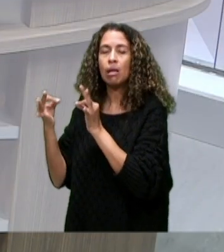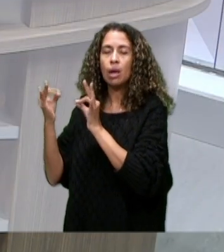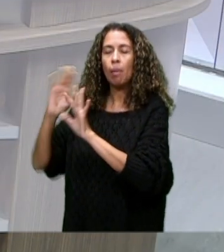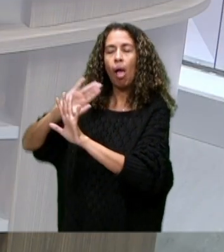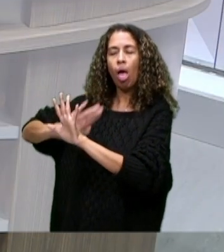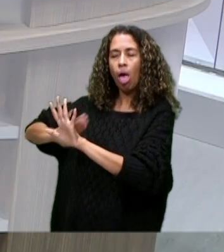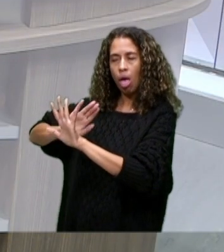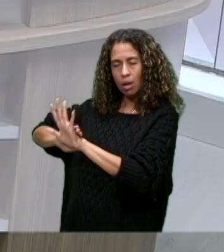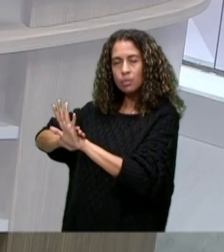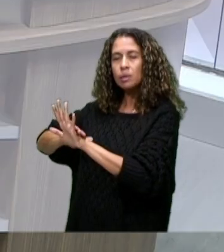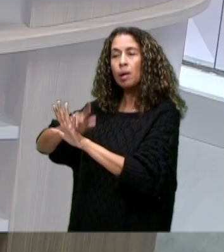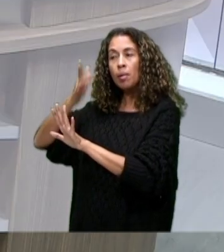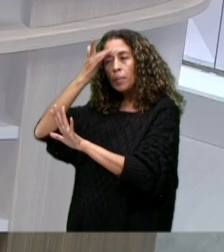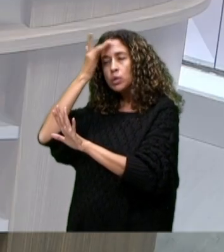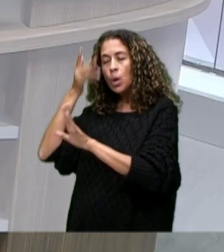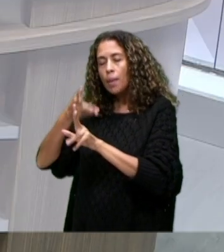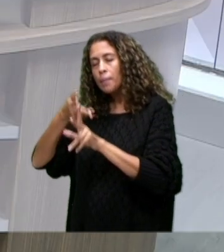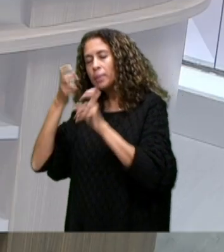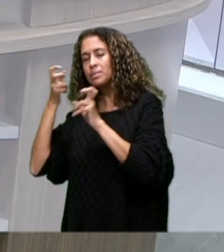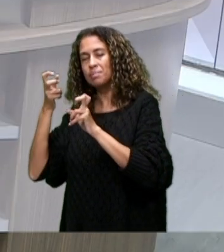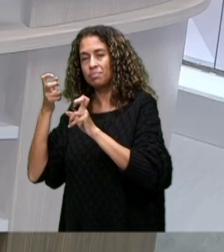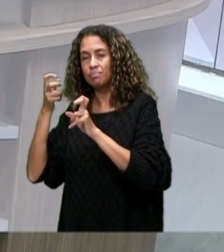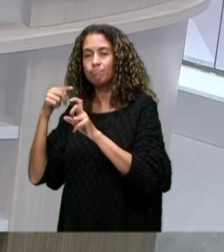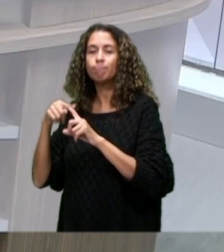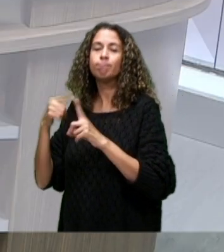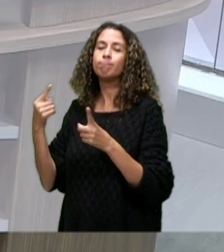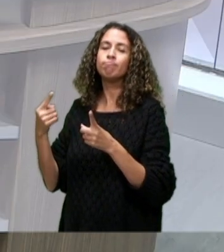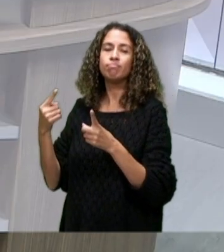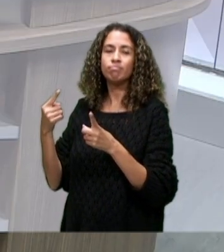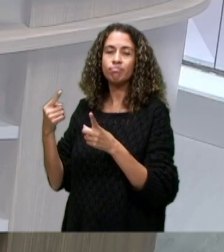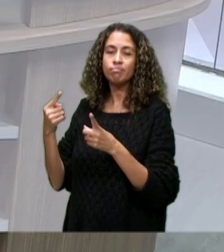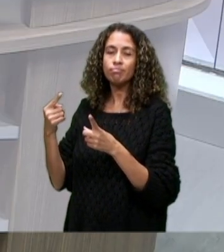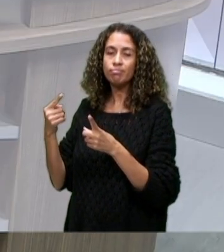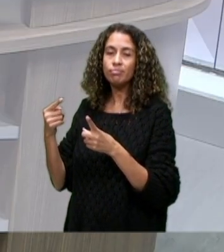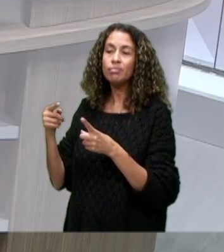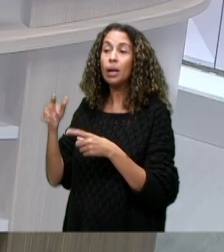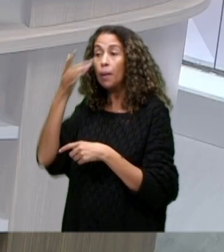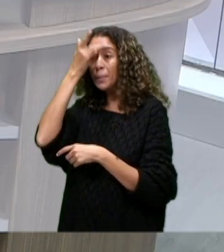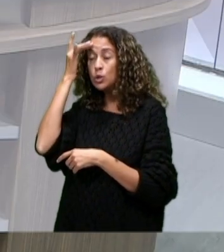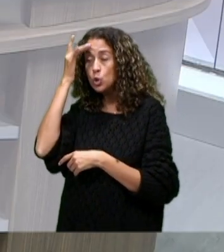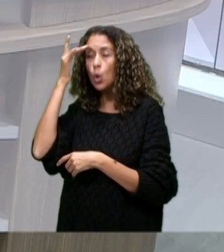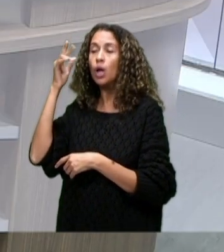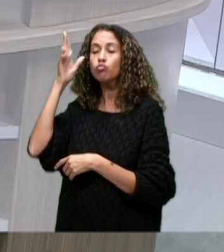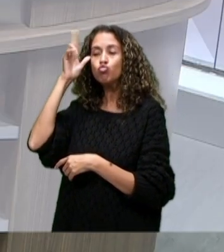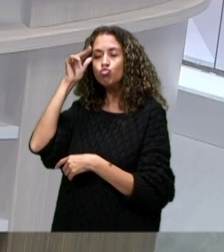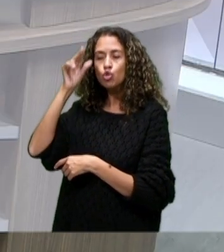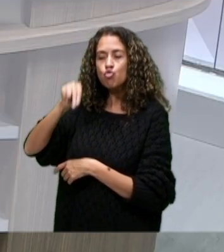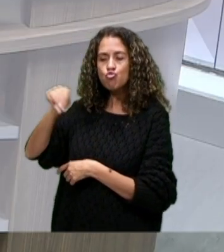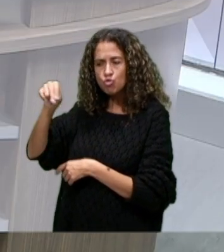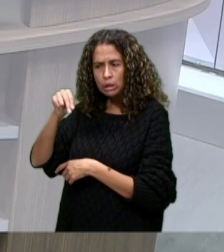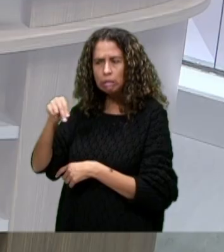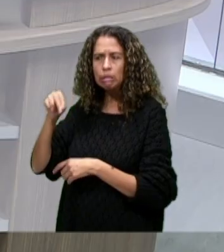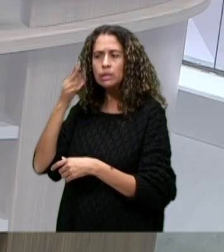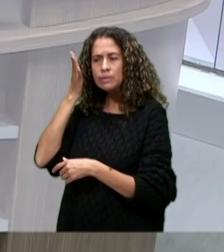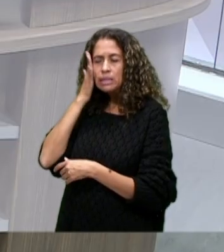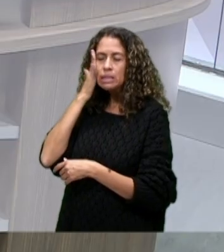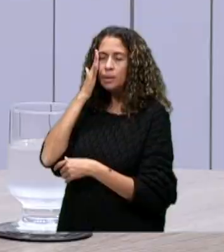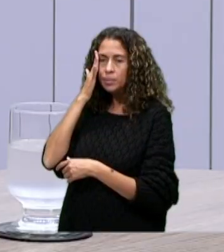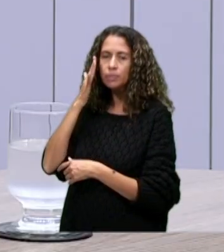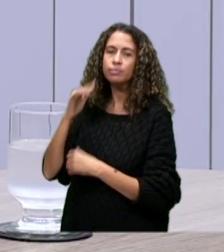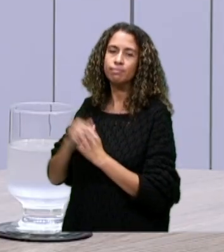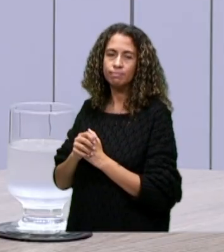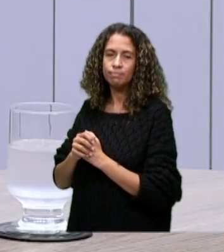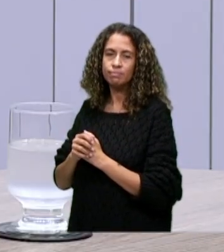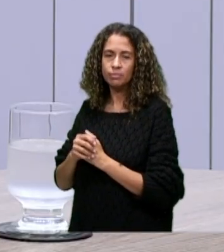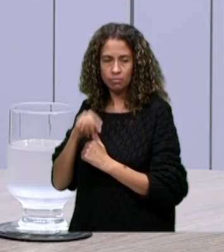coloca ali para ver se alguém percebe. Mas só quem mais é jogador de xadrez talvez vai perceber, né? Apesar que eu descrevo bem o jogo ali até o final.